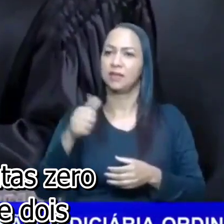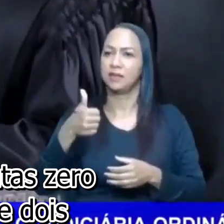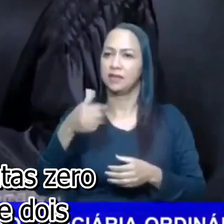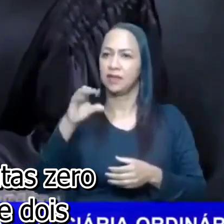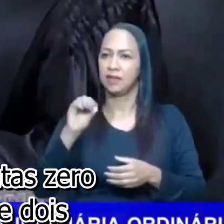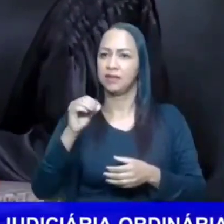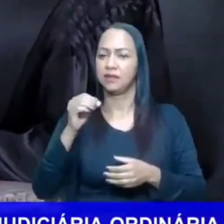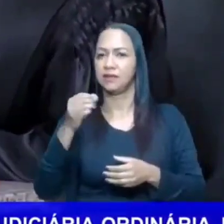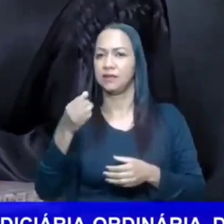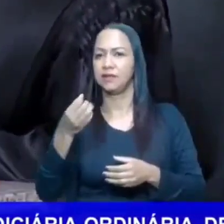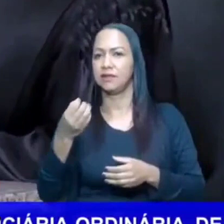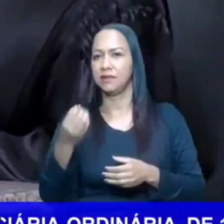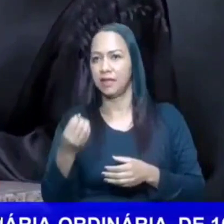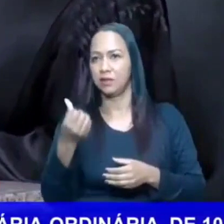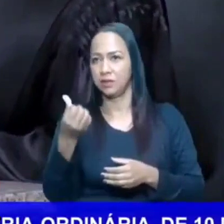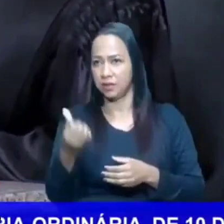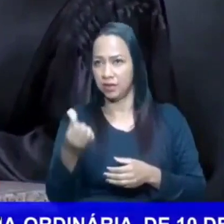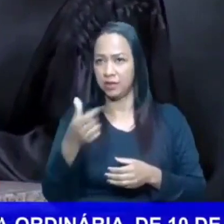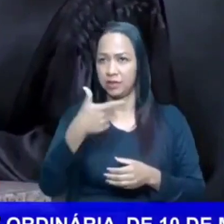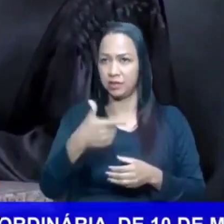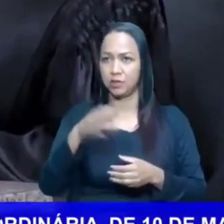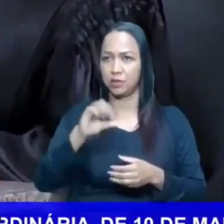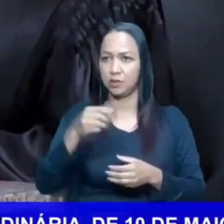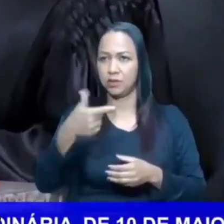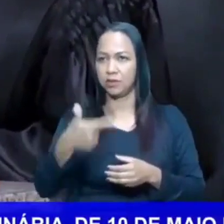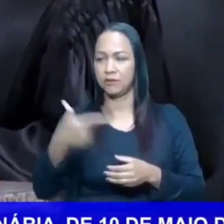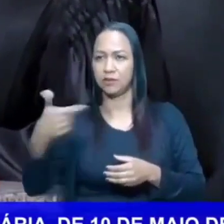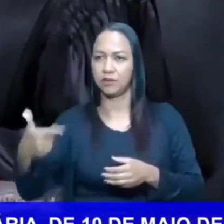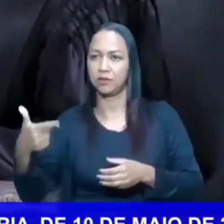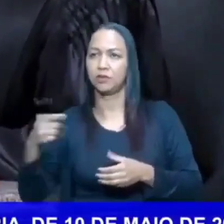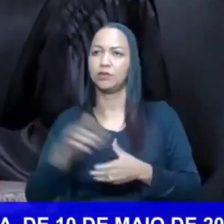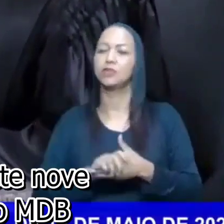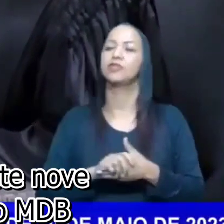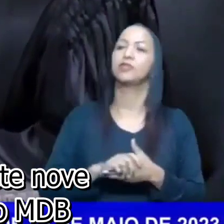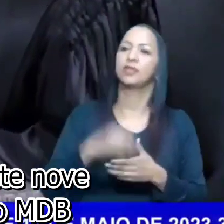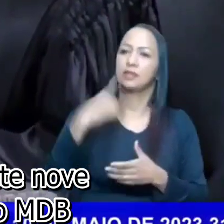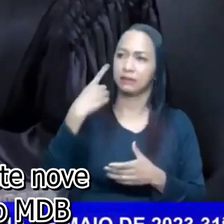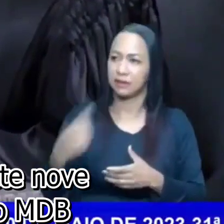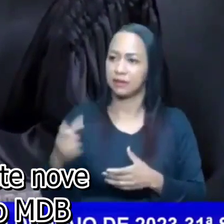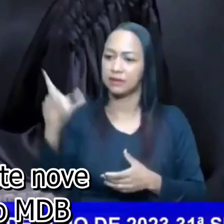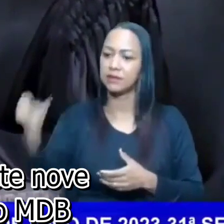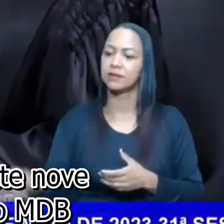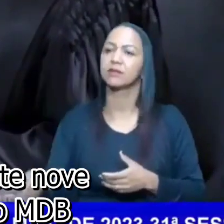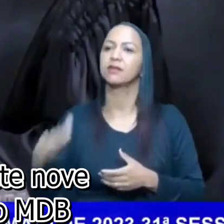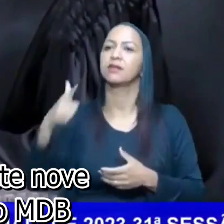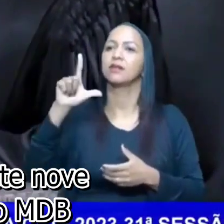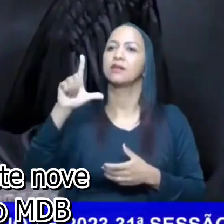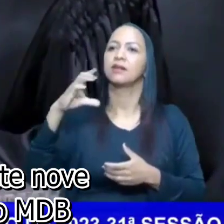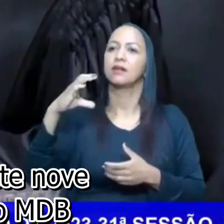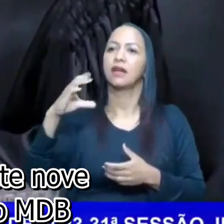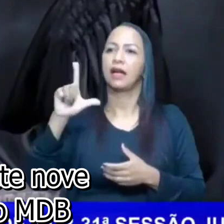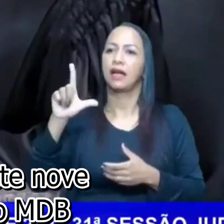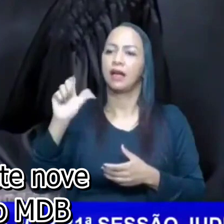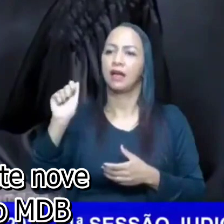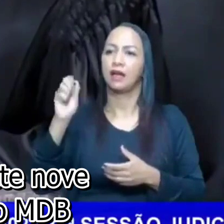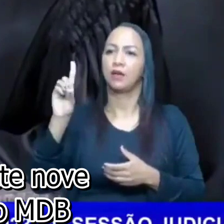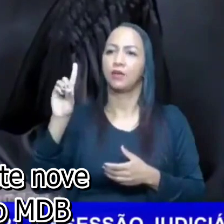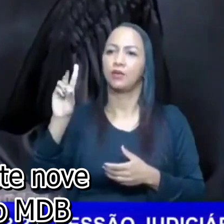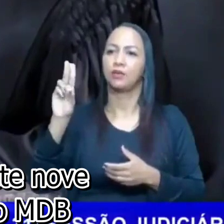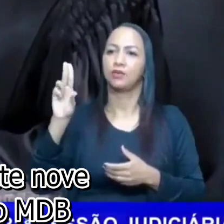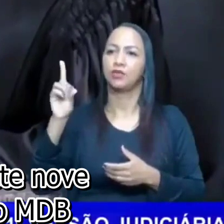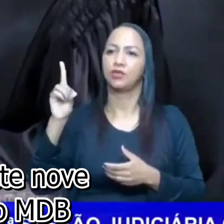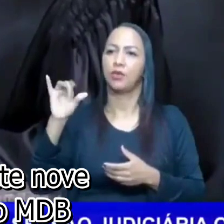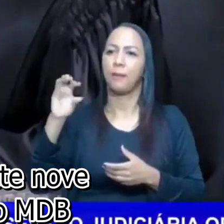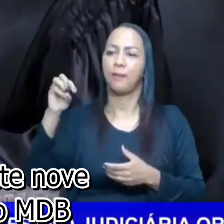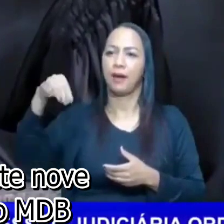060-1006 de 2022. Interessado é Cláudio Omar Rosa Silva. A prestação de contas 060-1279 de